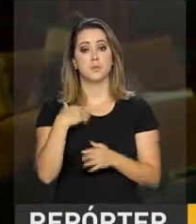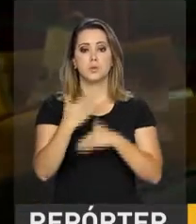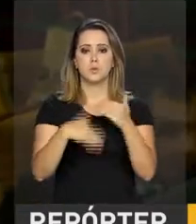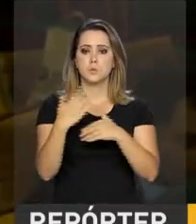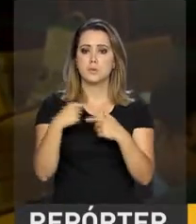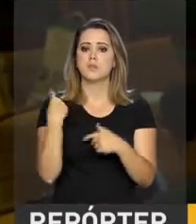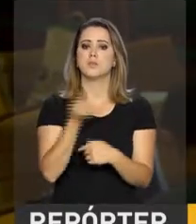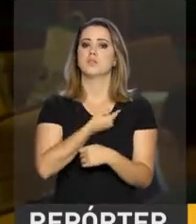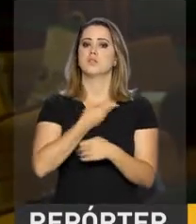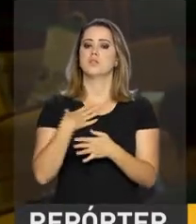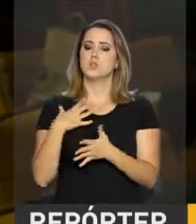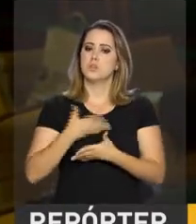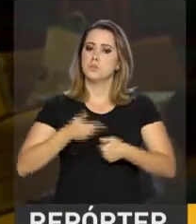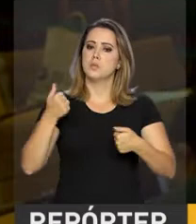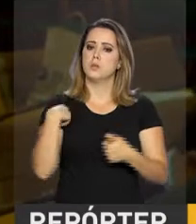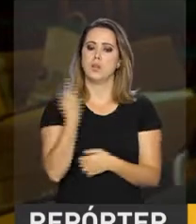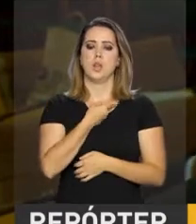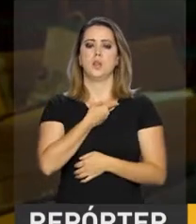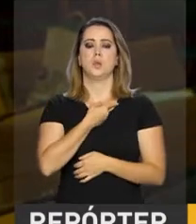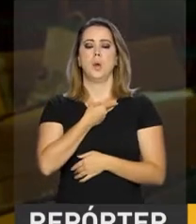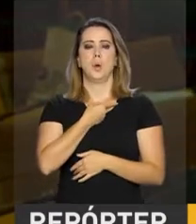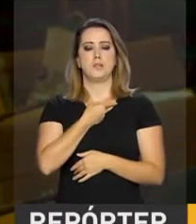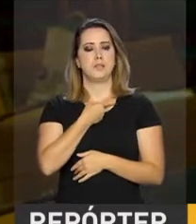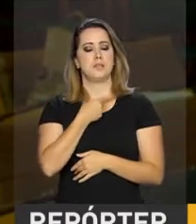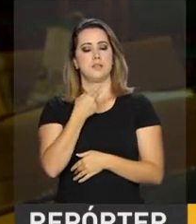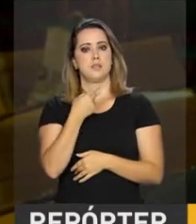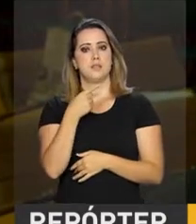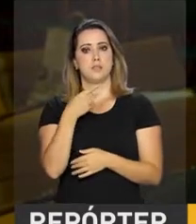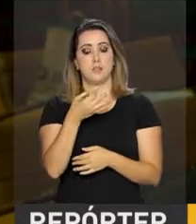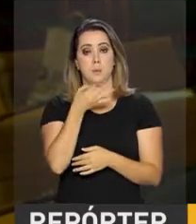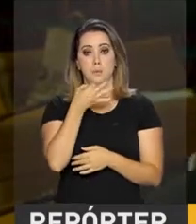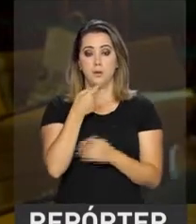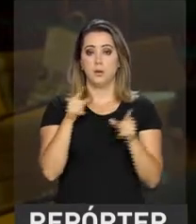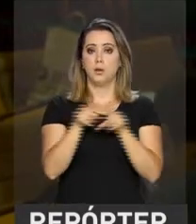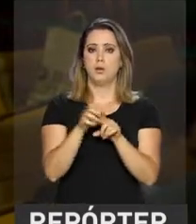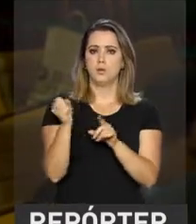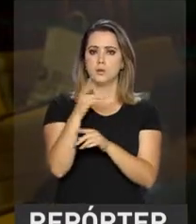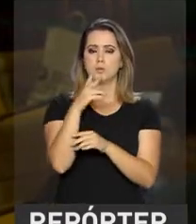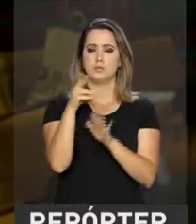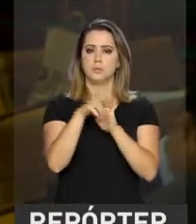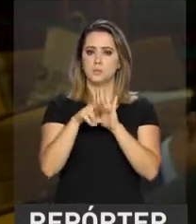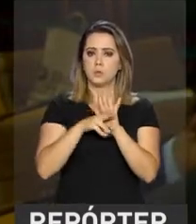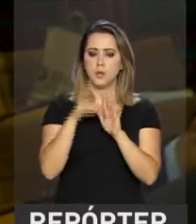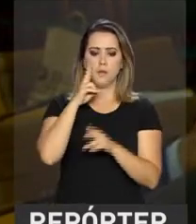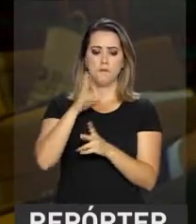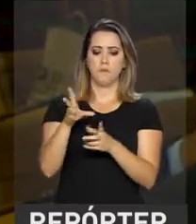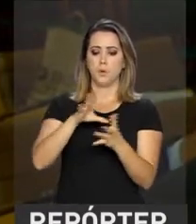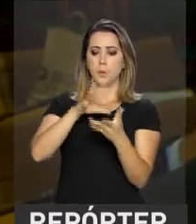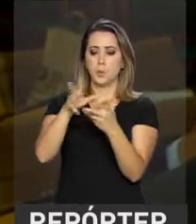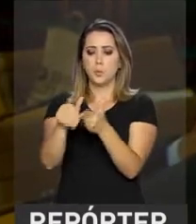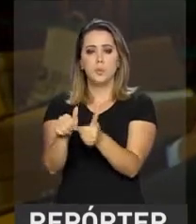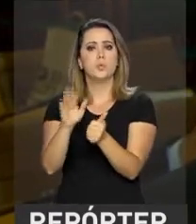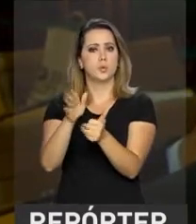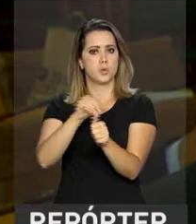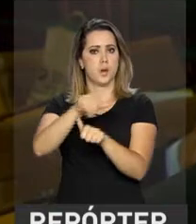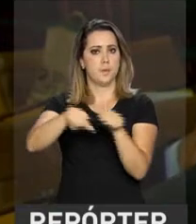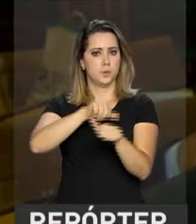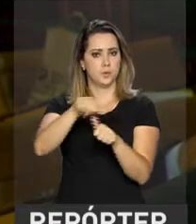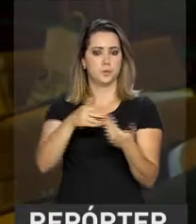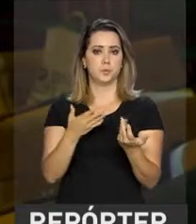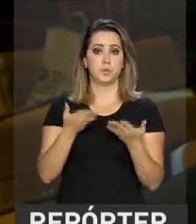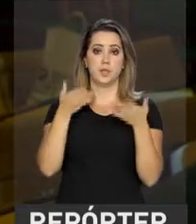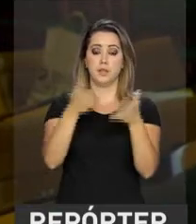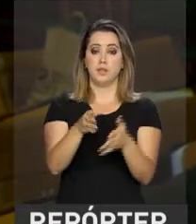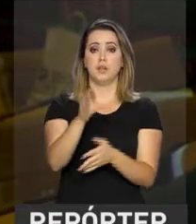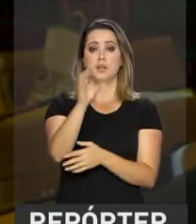gente melhorar a nossa crítica, a gente aproveitar para fazer as nossas reformas olhando as melhores práticas do que o mundo já fez. Então, a entrada na OCDE